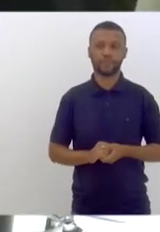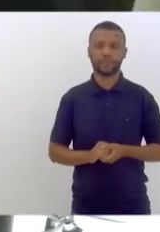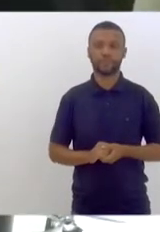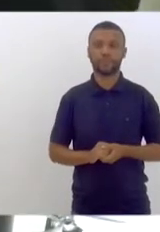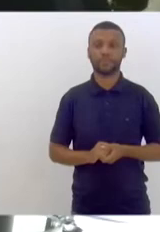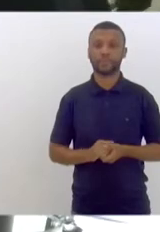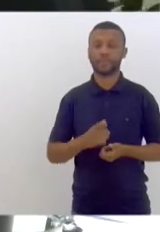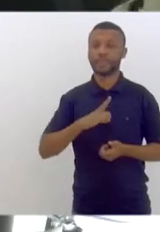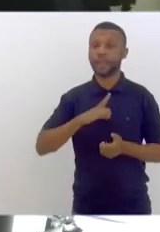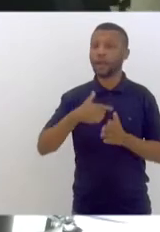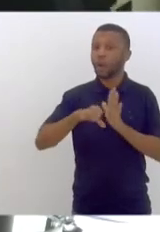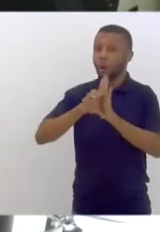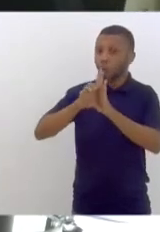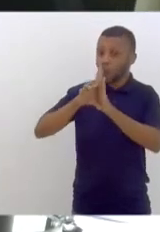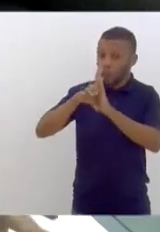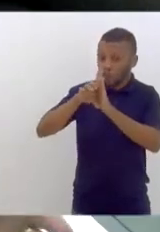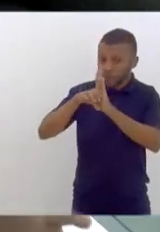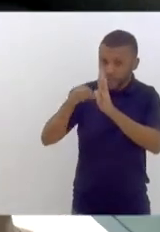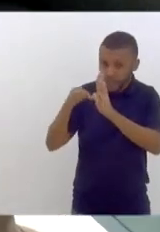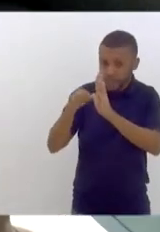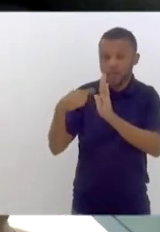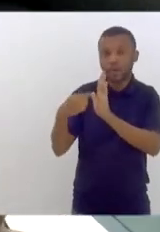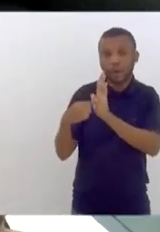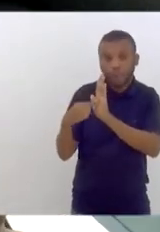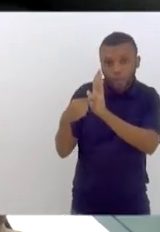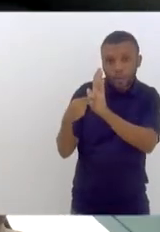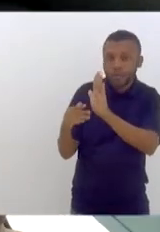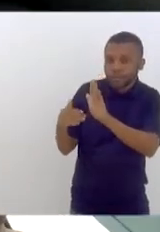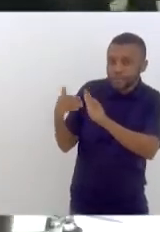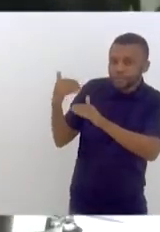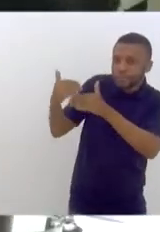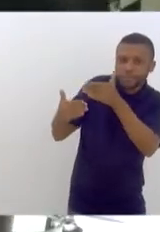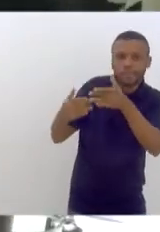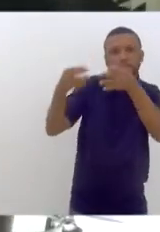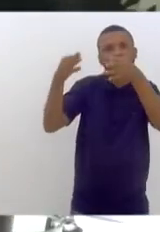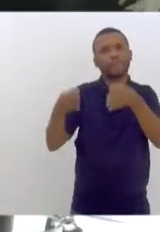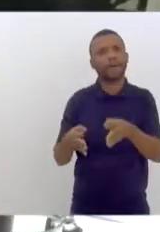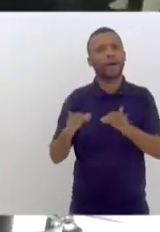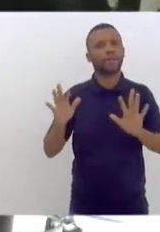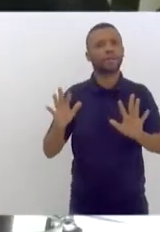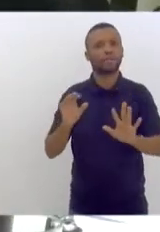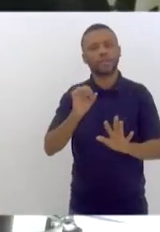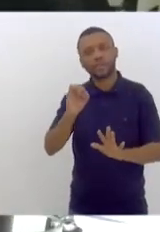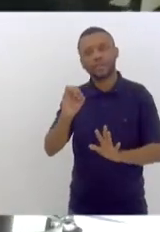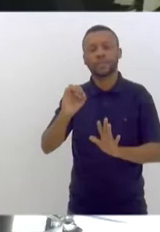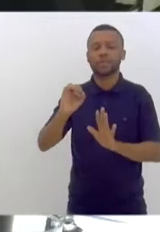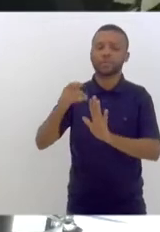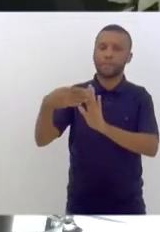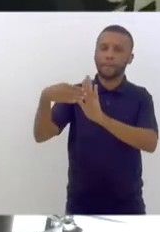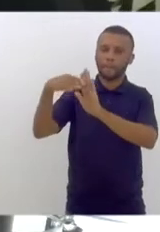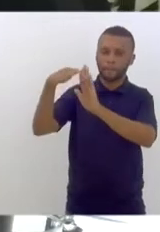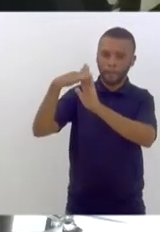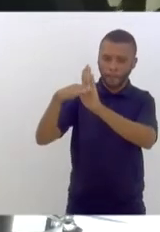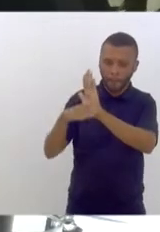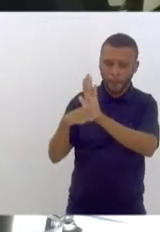Firmar o conceito para a gente levar se será de fato, como a gente está aqui